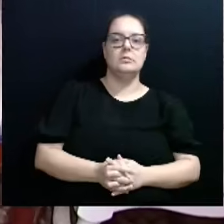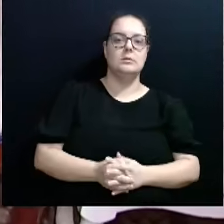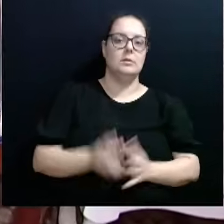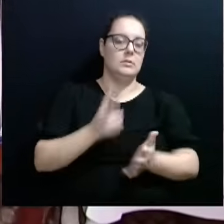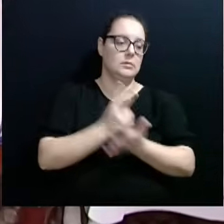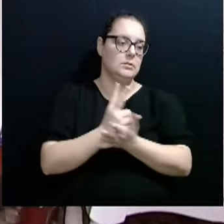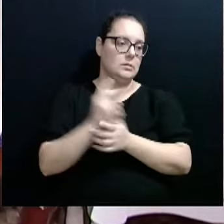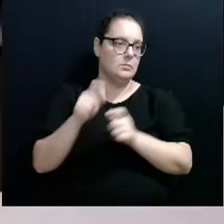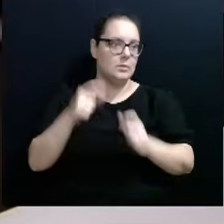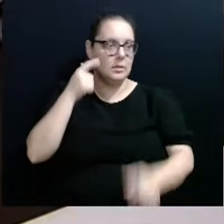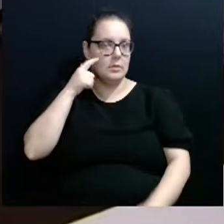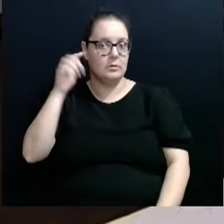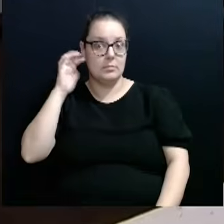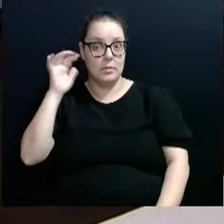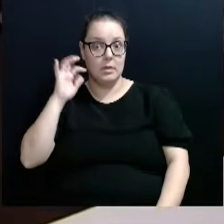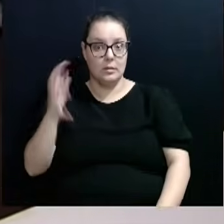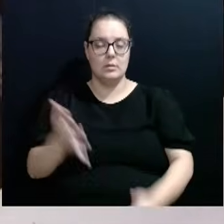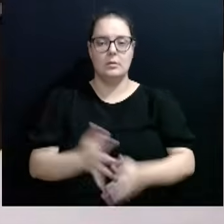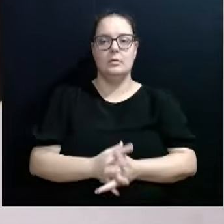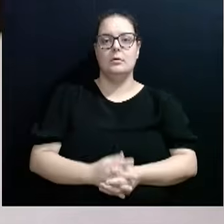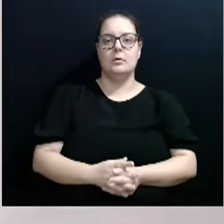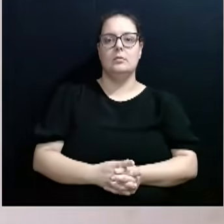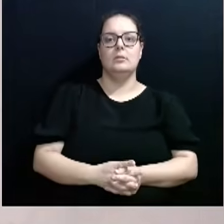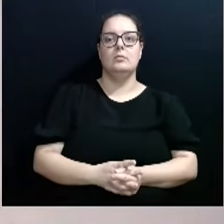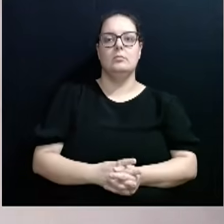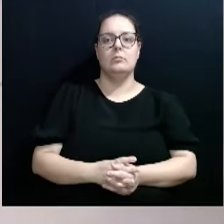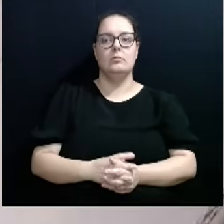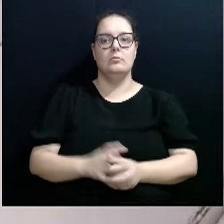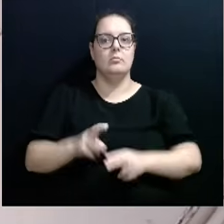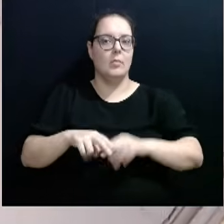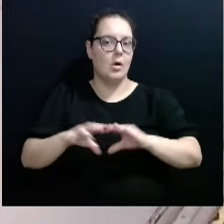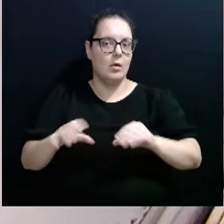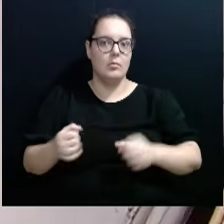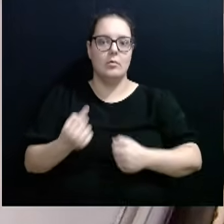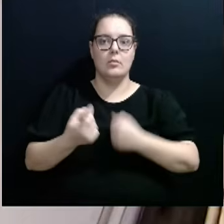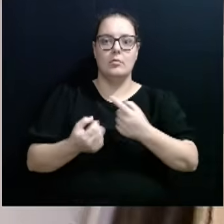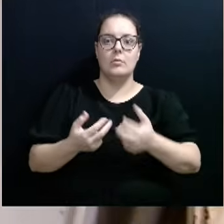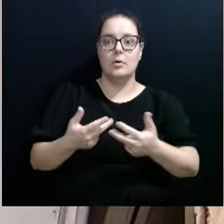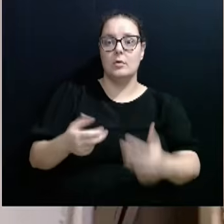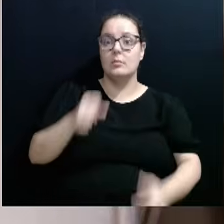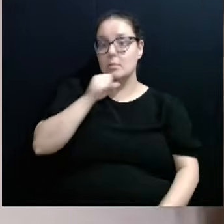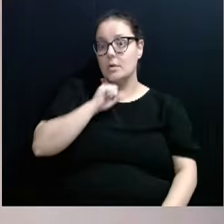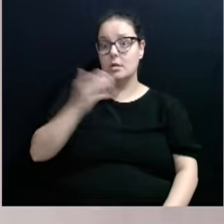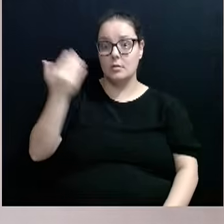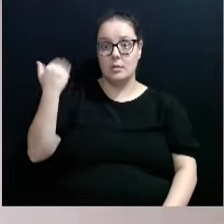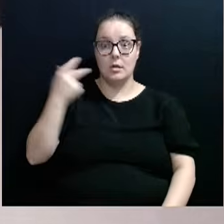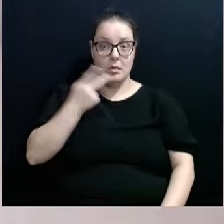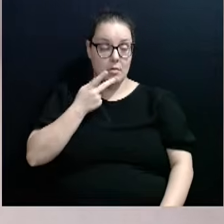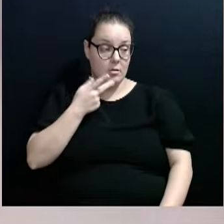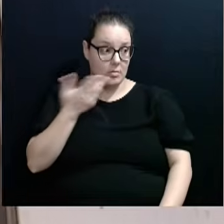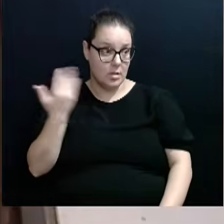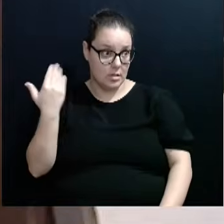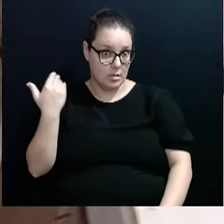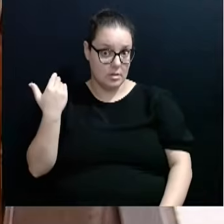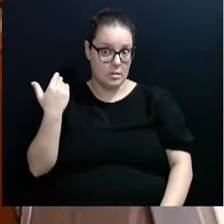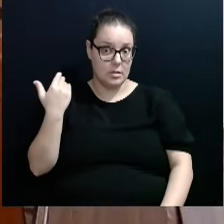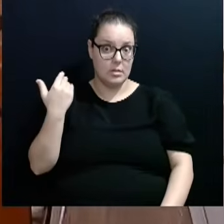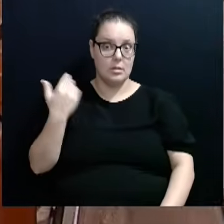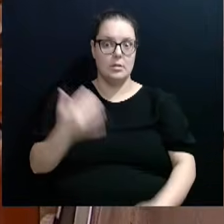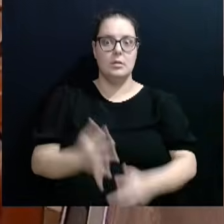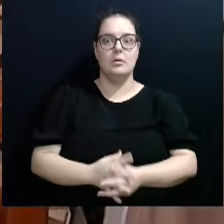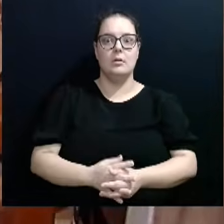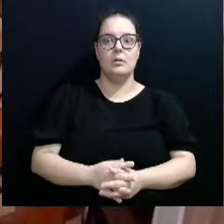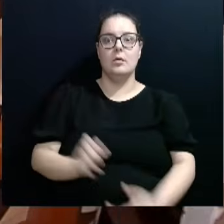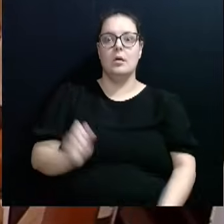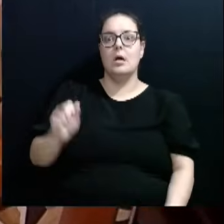pensam em móveis ou algumas peças mais antigas, se falava antes em antiquário.